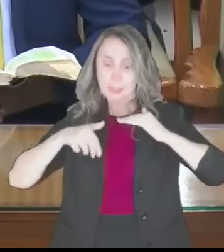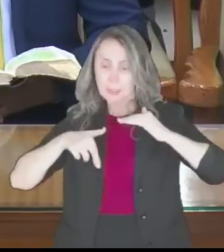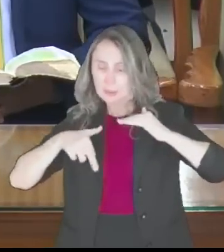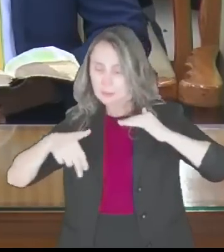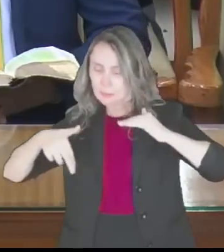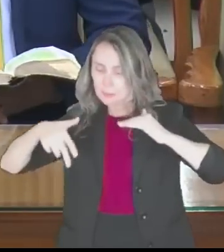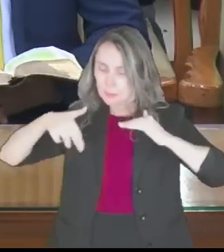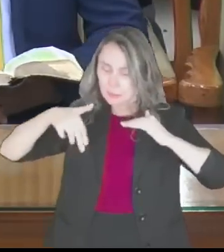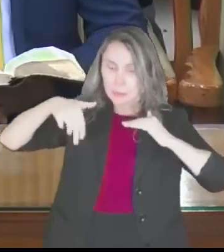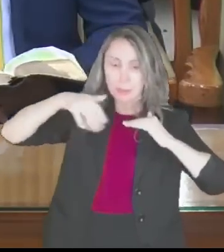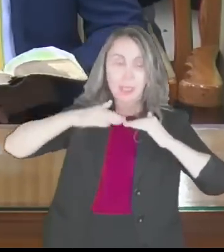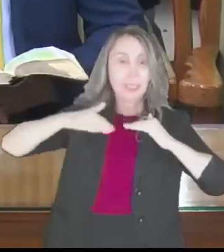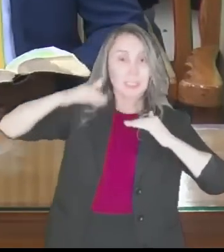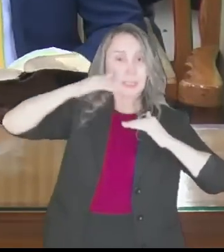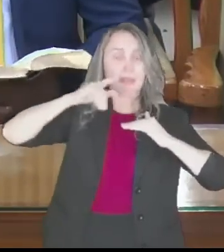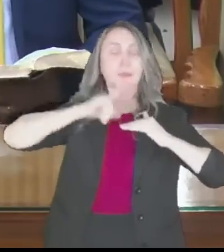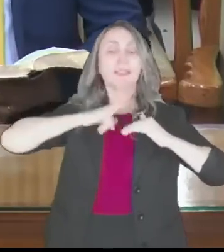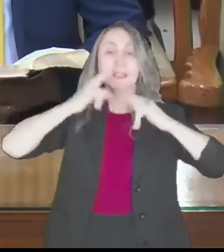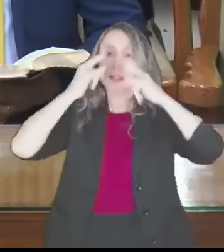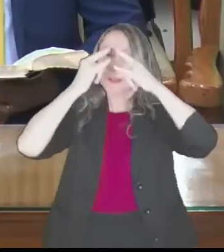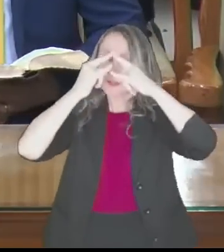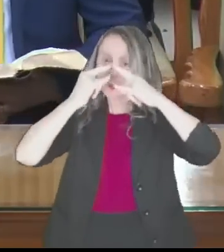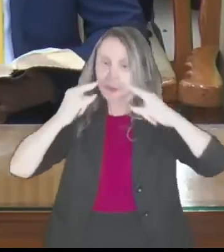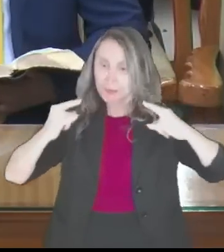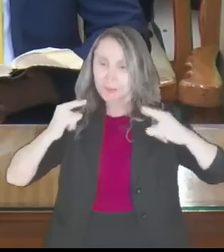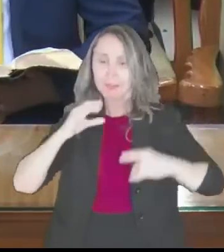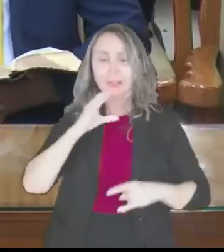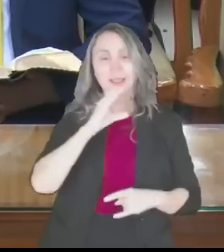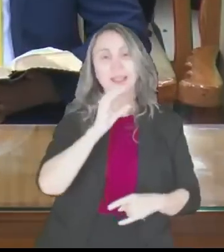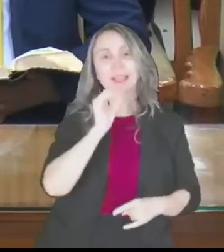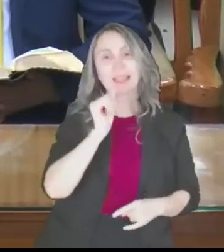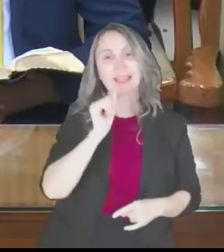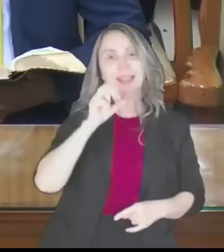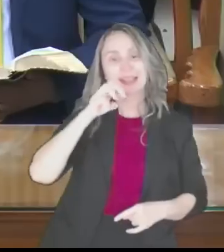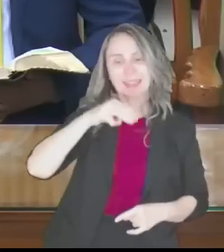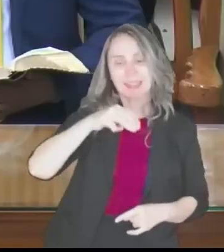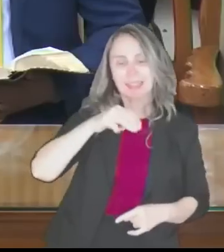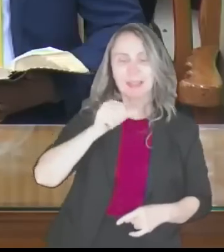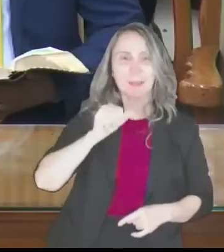vai a essa câmara com o esposo, ela descobre coisas do esposo